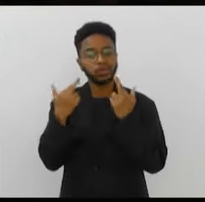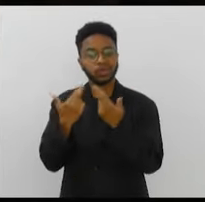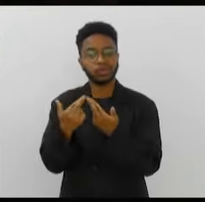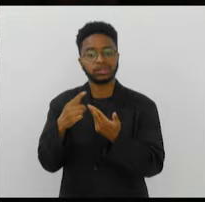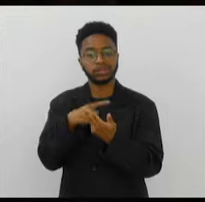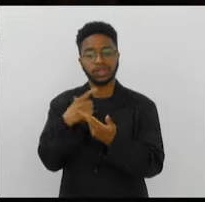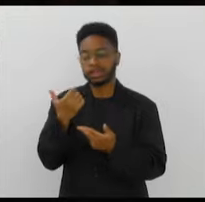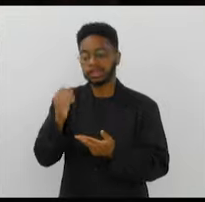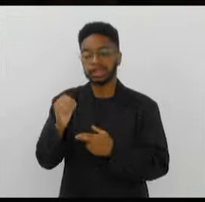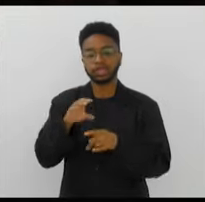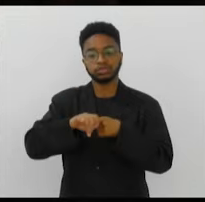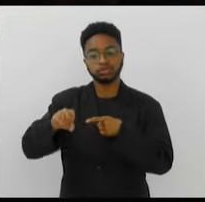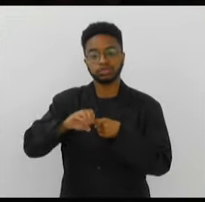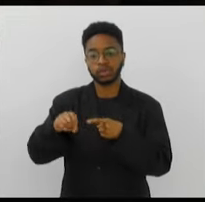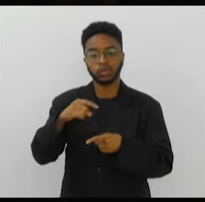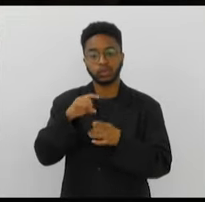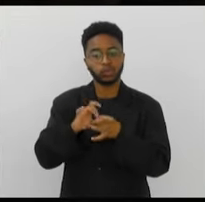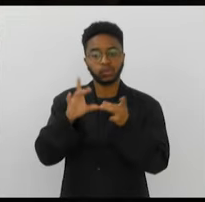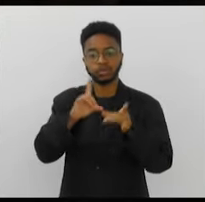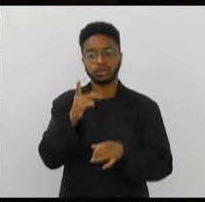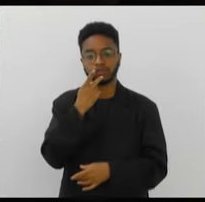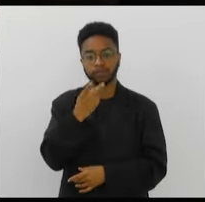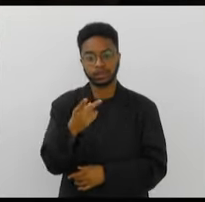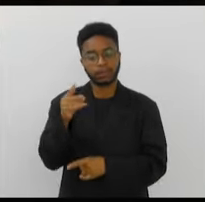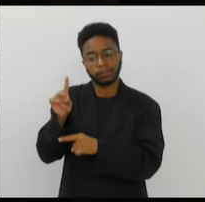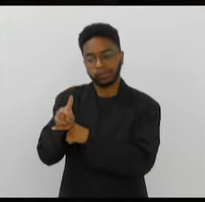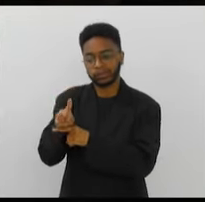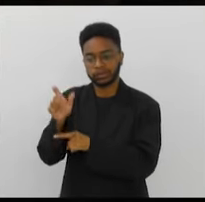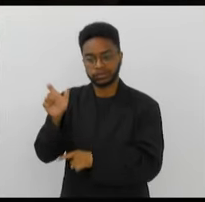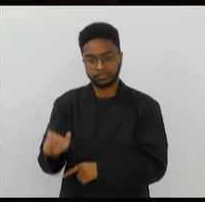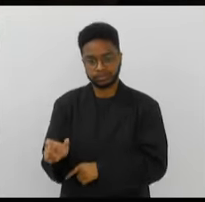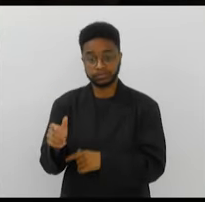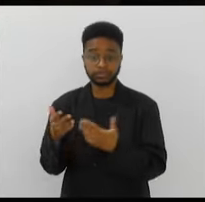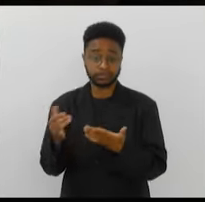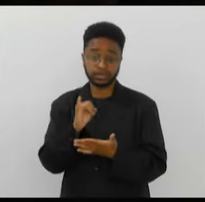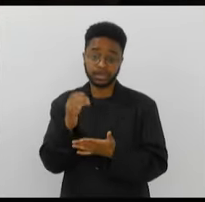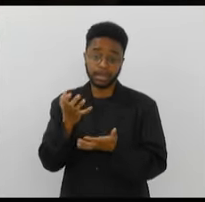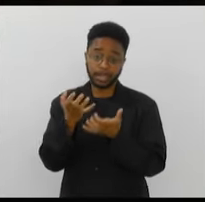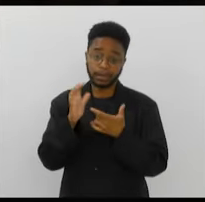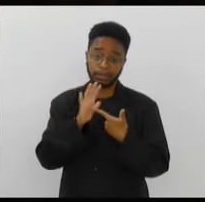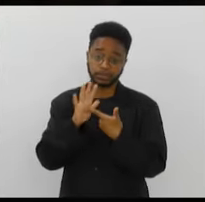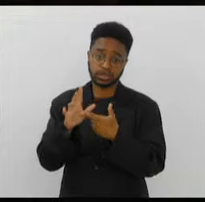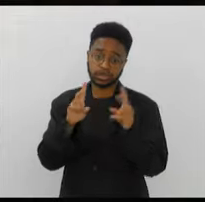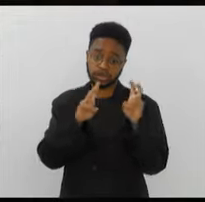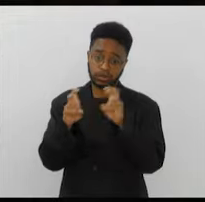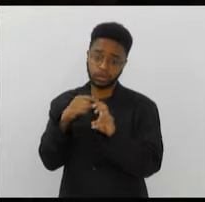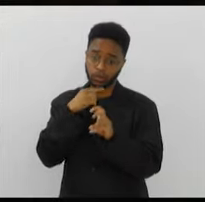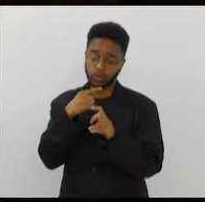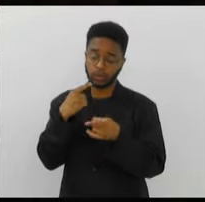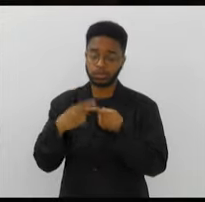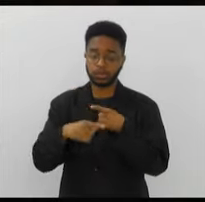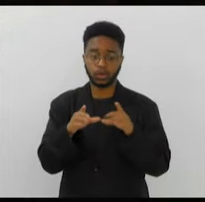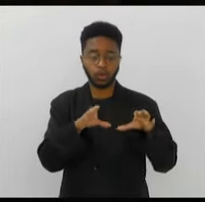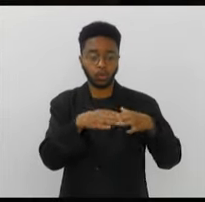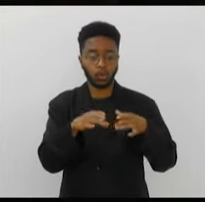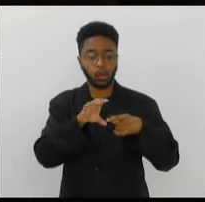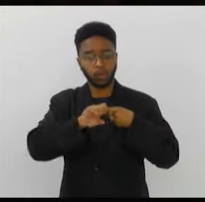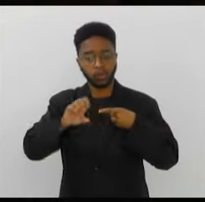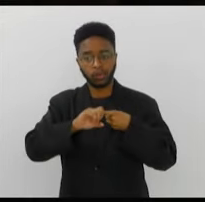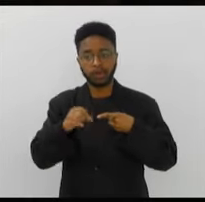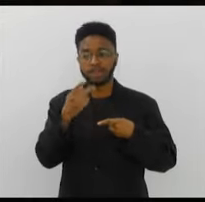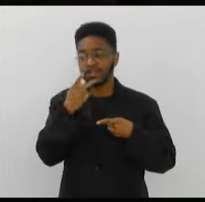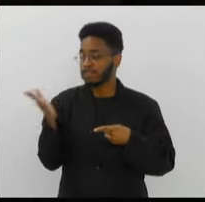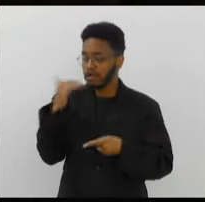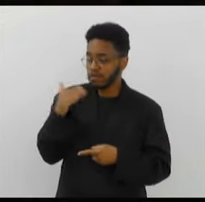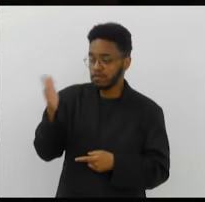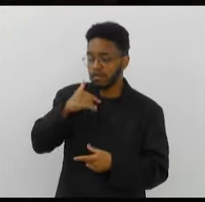10 baba-ovos em volta que não deixa você falar. Protegendo o governador. Você quer levar uma demanda para o governador? Não consegue porque os baba-ovos ficam em cima. Vambora, governador.